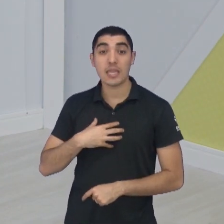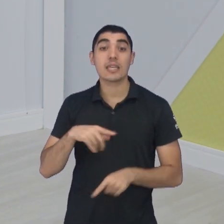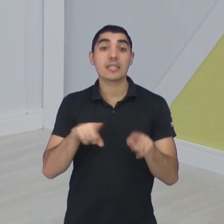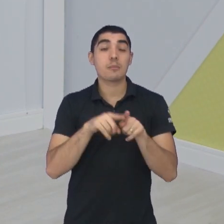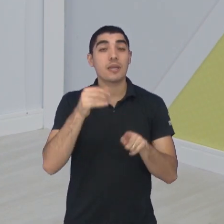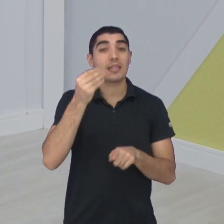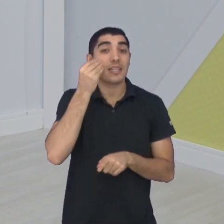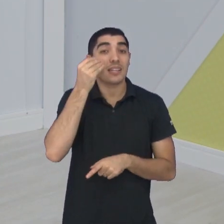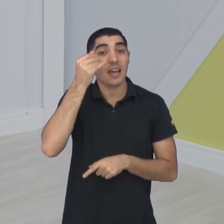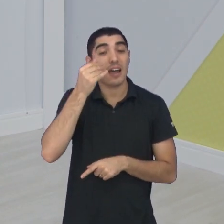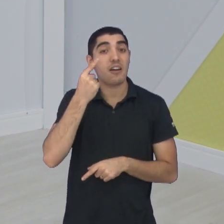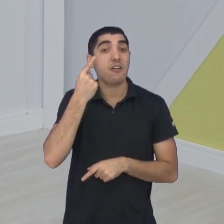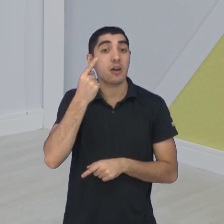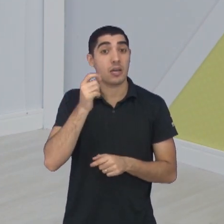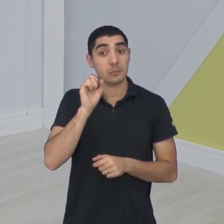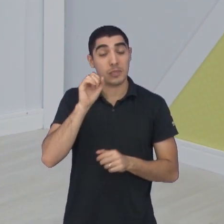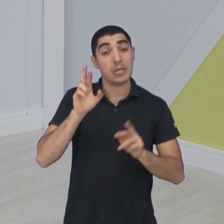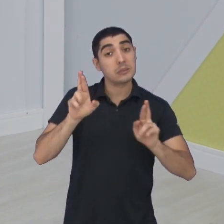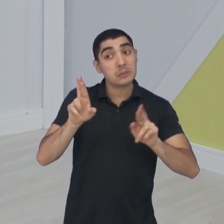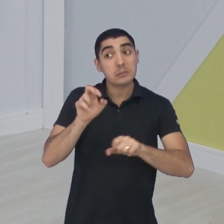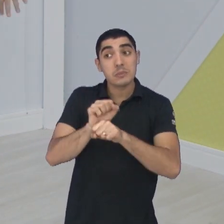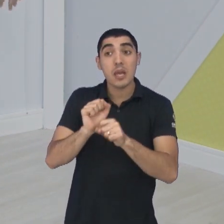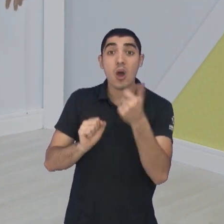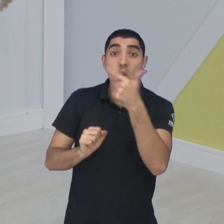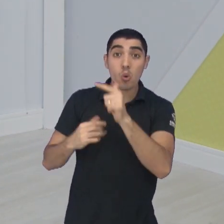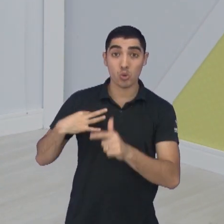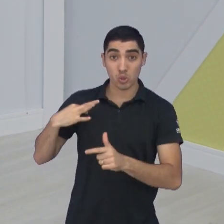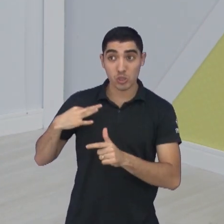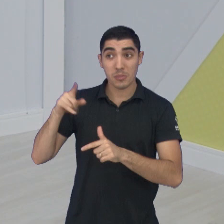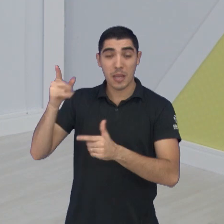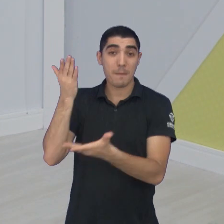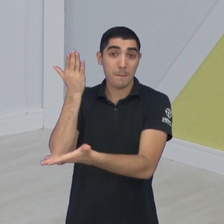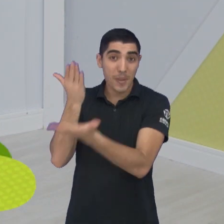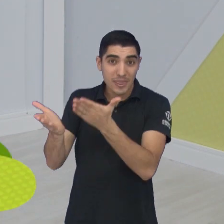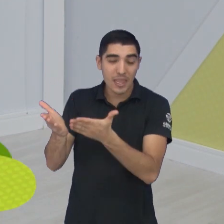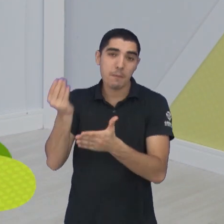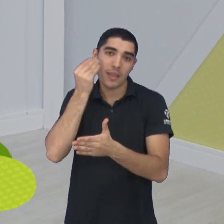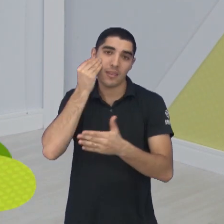zona vermelha para a zona verde ali em cima. Realmente a situação está muito complicada